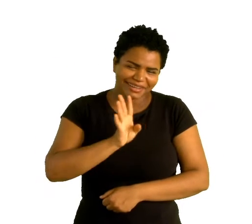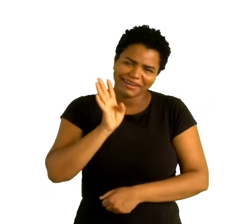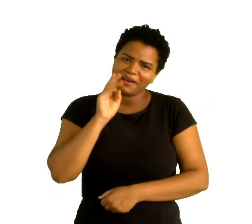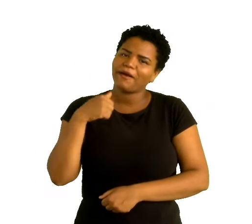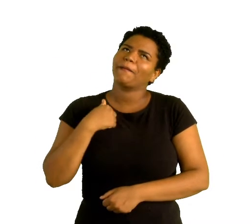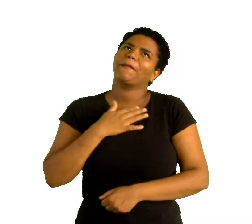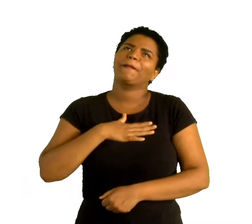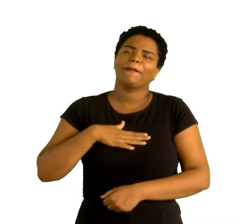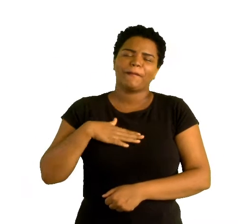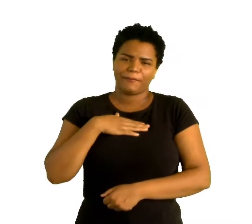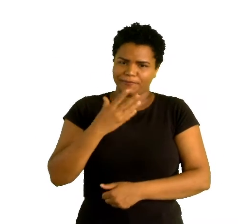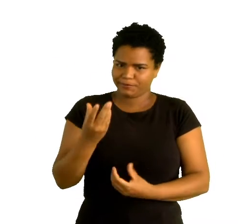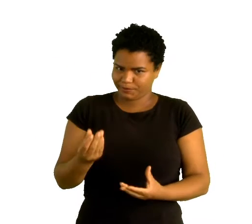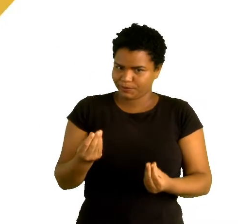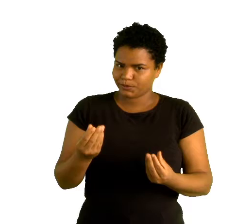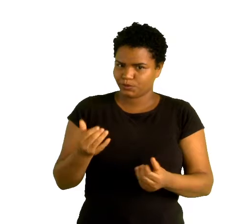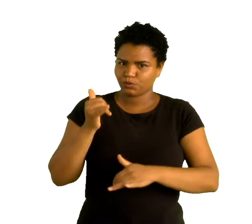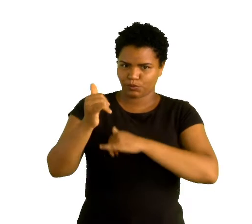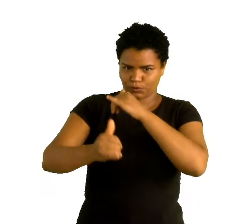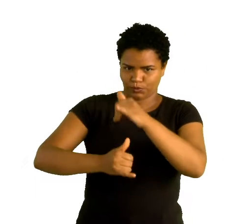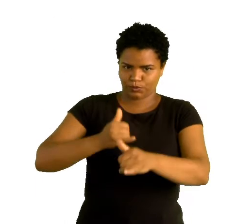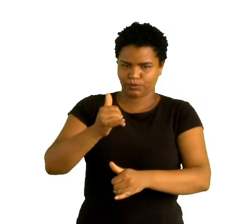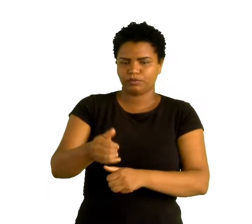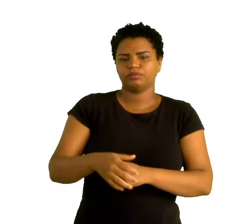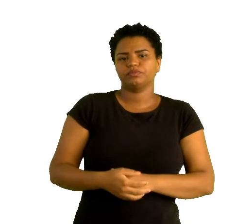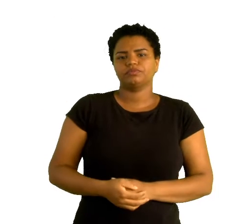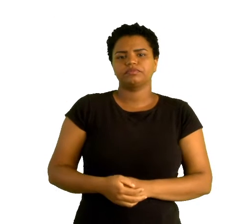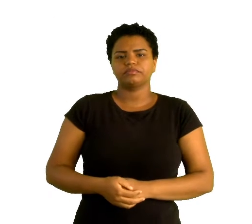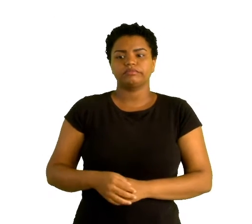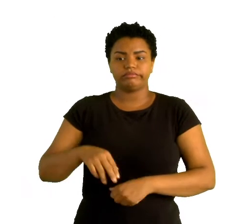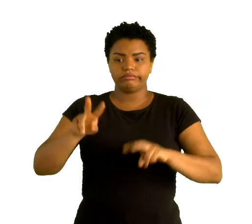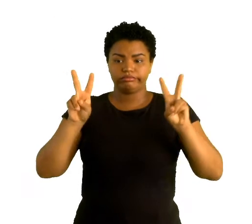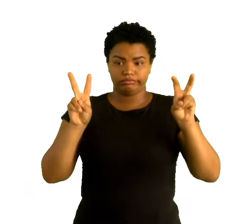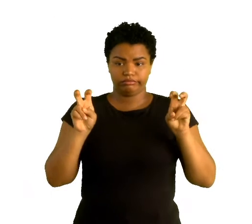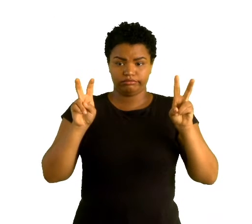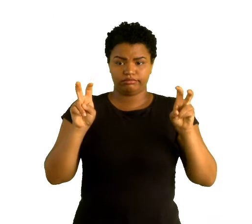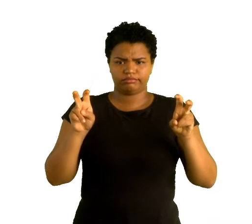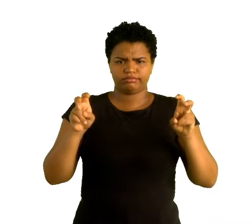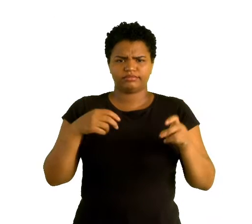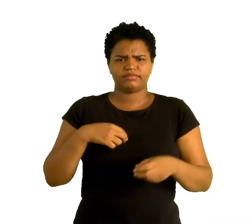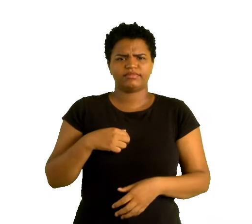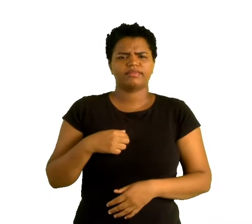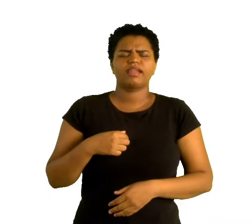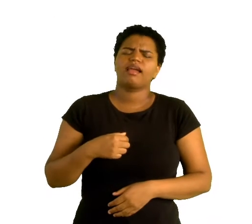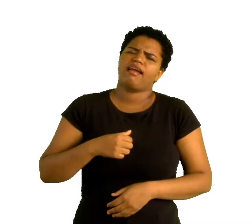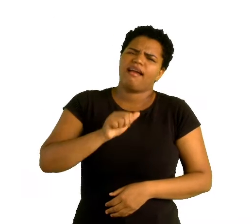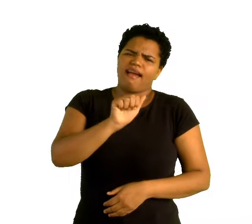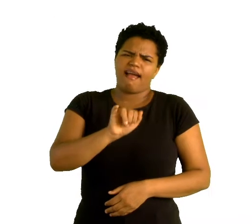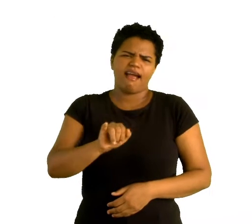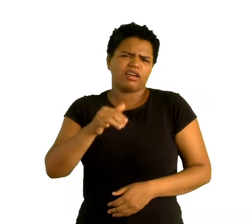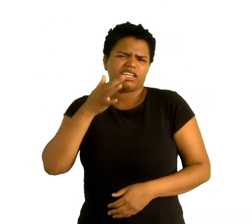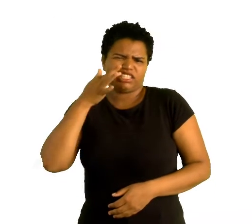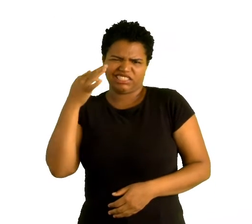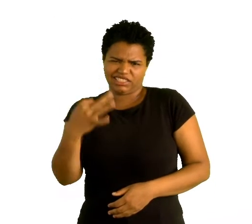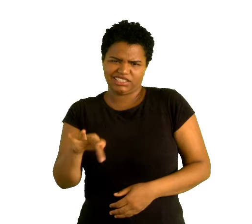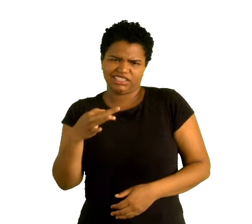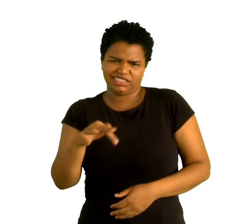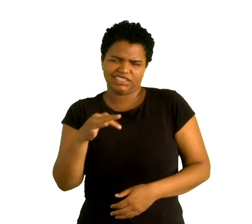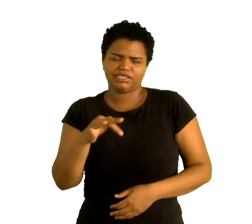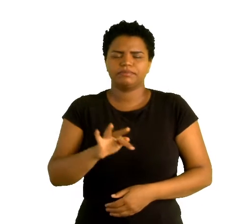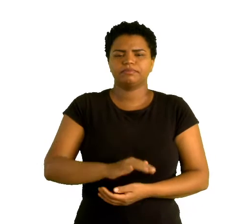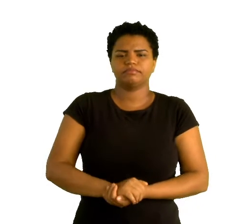gosto muito desse conto. O título dele é Ai que dor de dente. Cansado de andar,